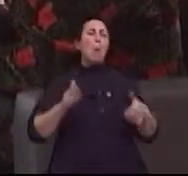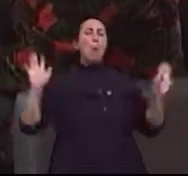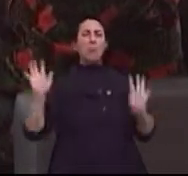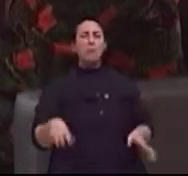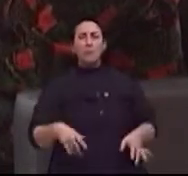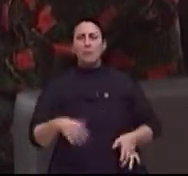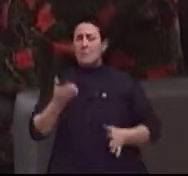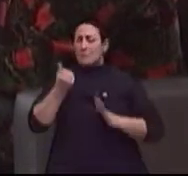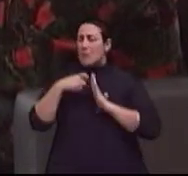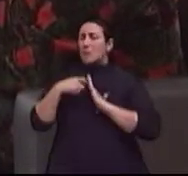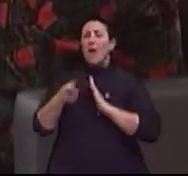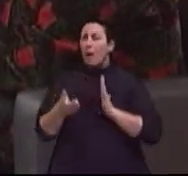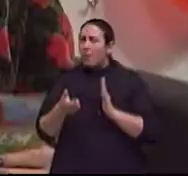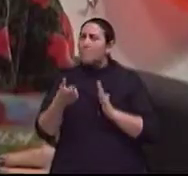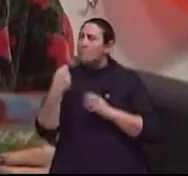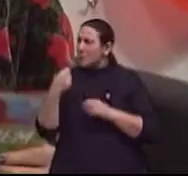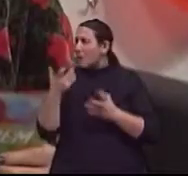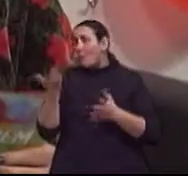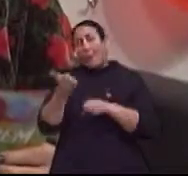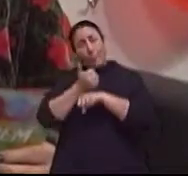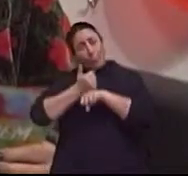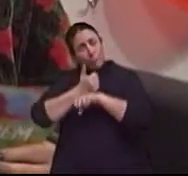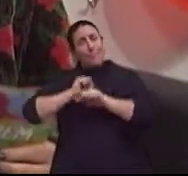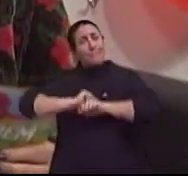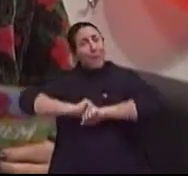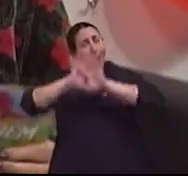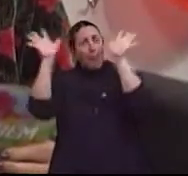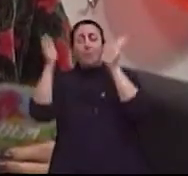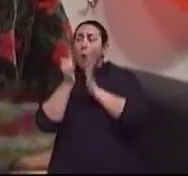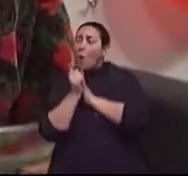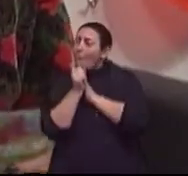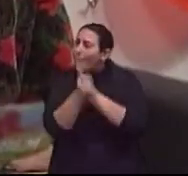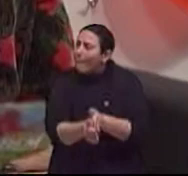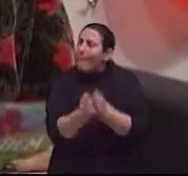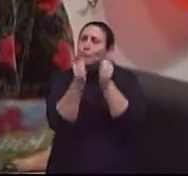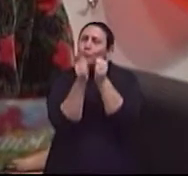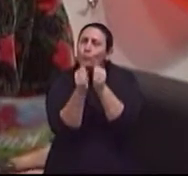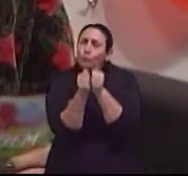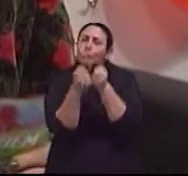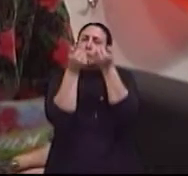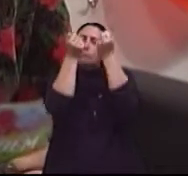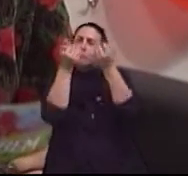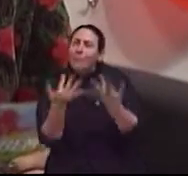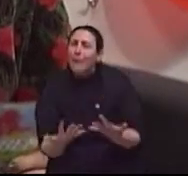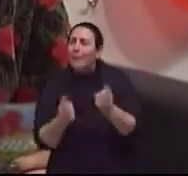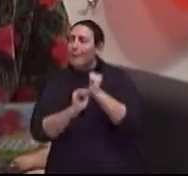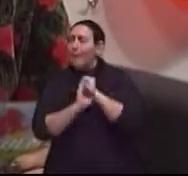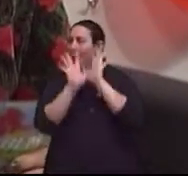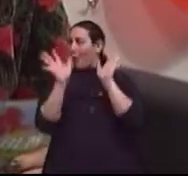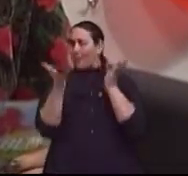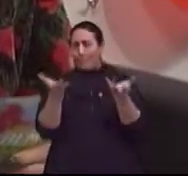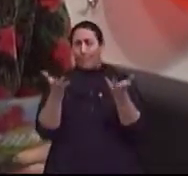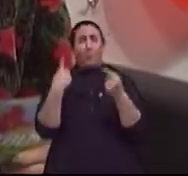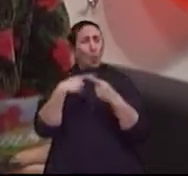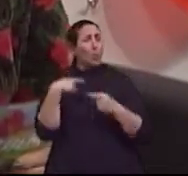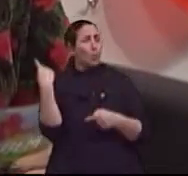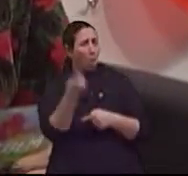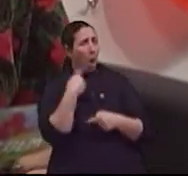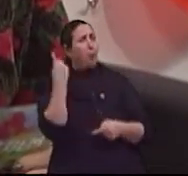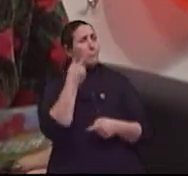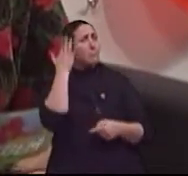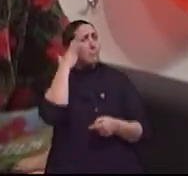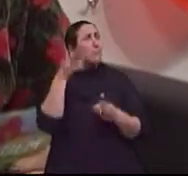então... Mas um profissional é que vai esclarecer isso. O que que tu está trazendo de importante para nós? Que o nosso ouvido é